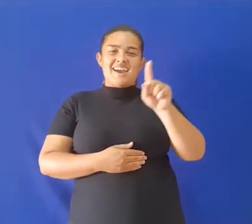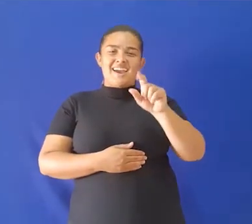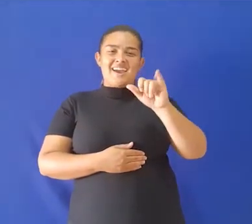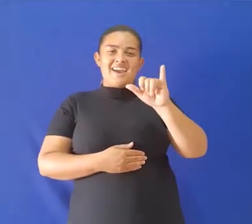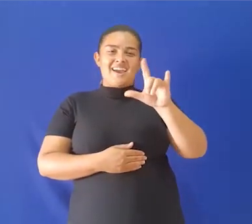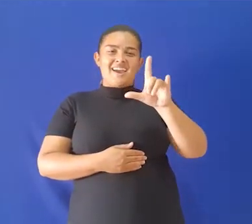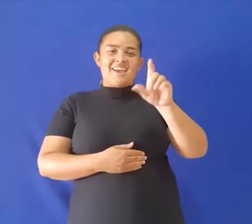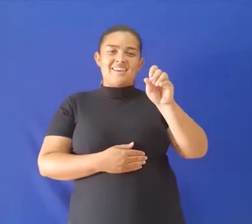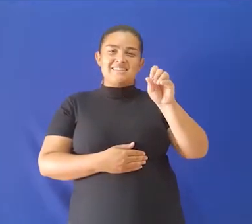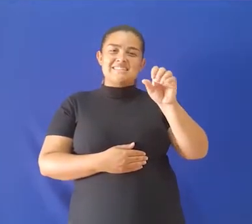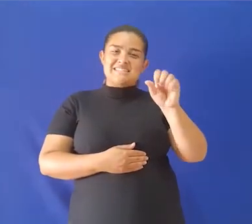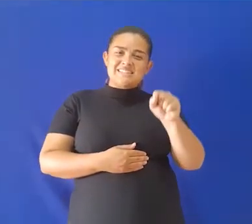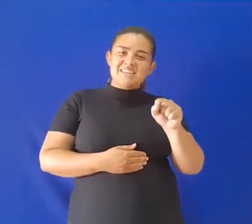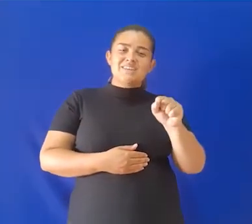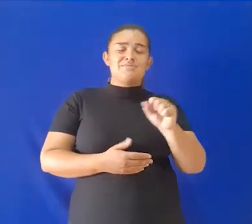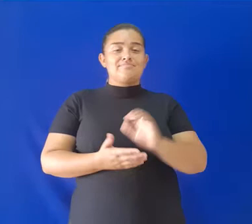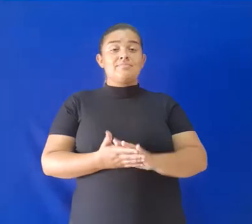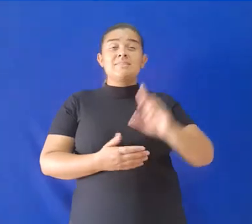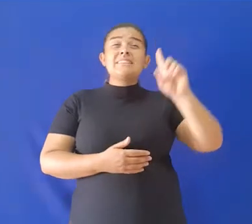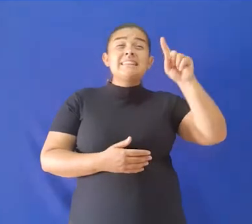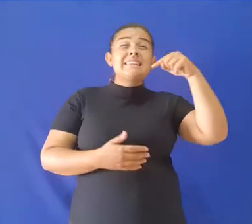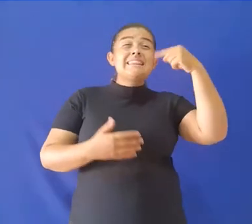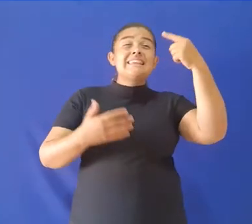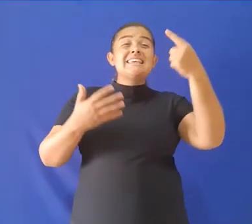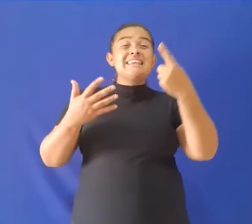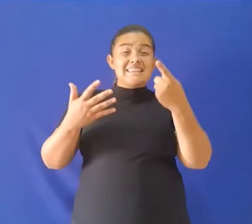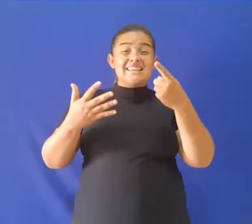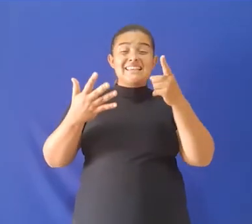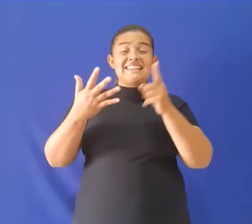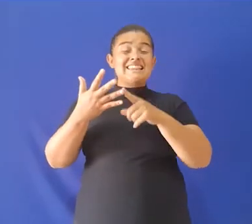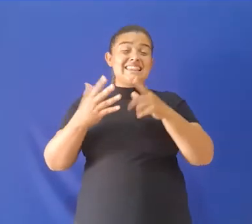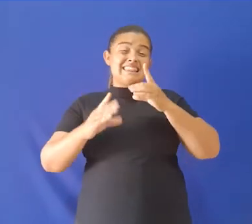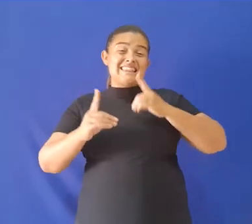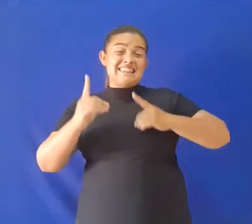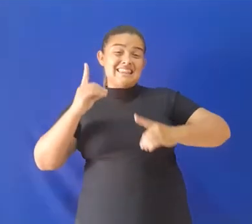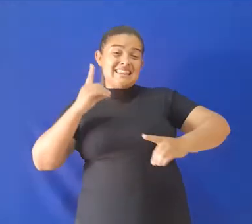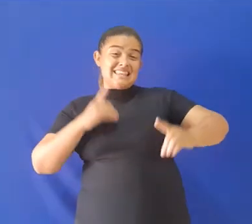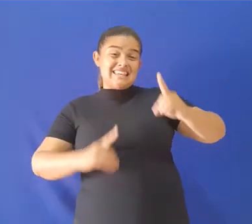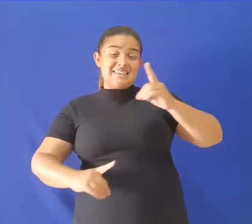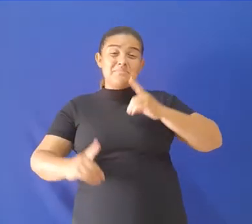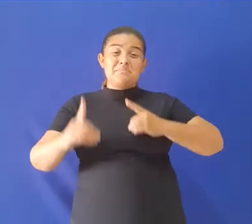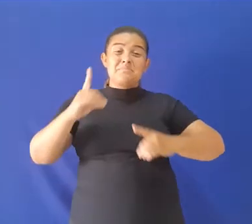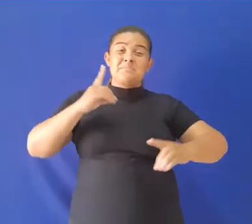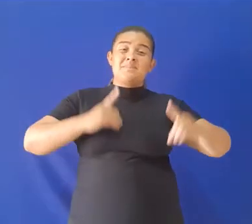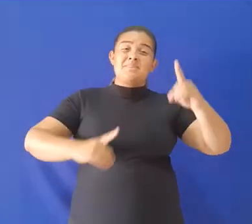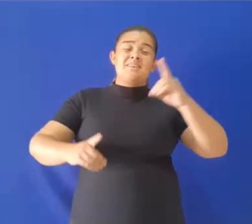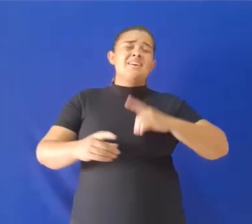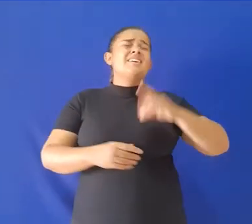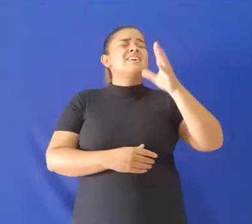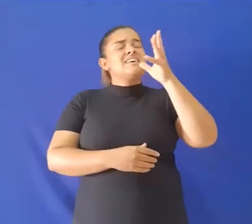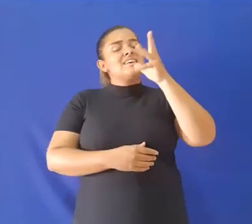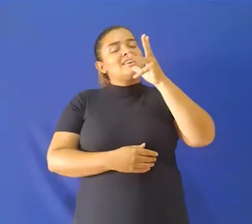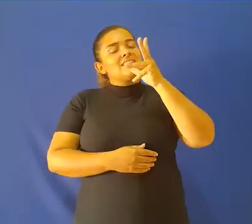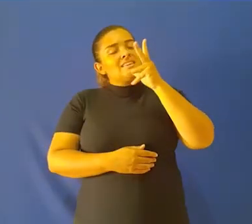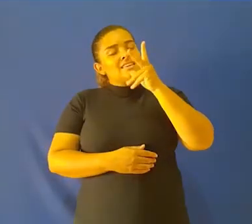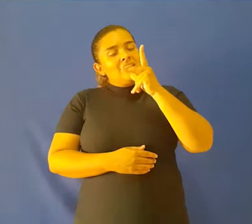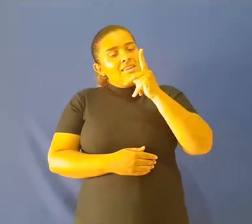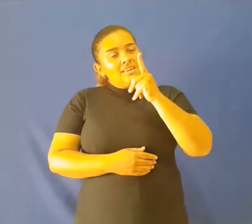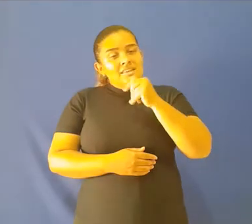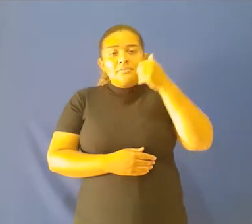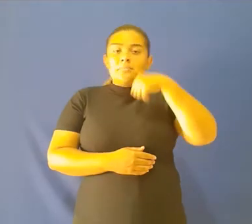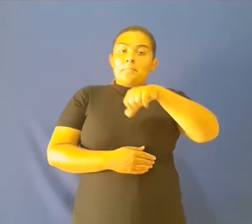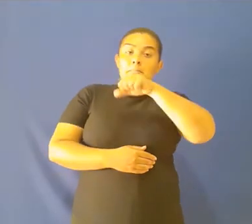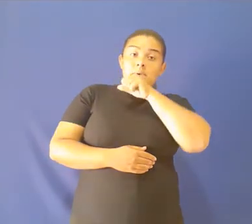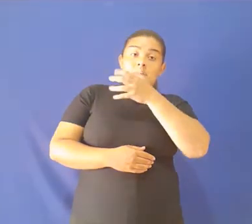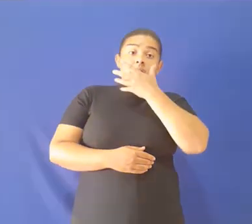conhecidos antigamente como asilos. Só depois acontece a situação de depressão